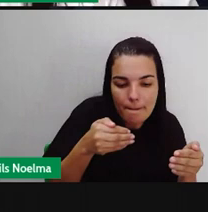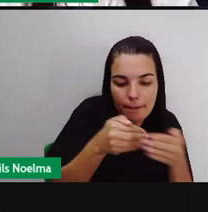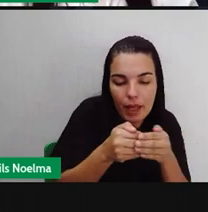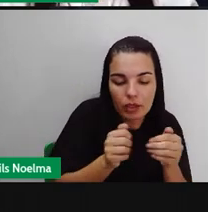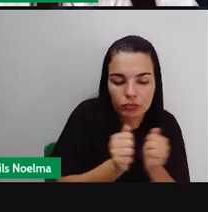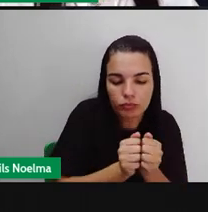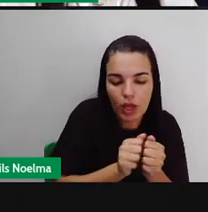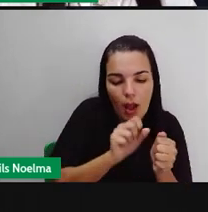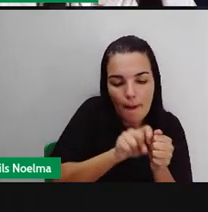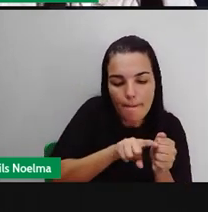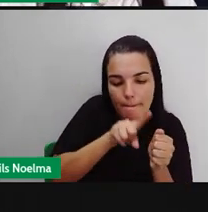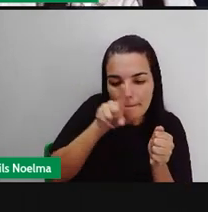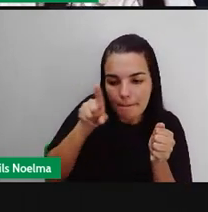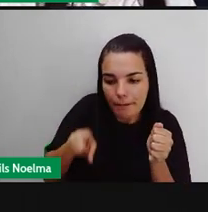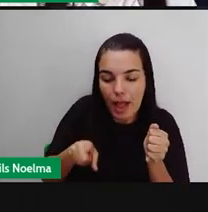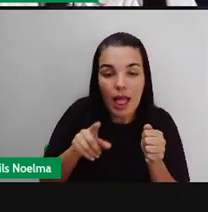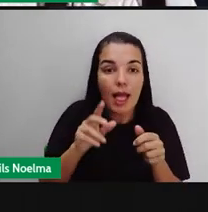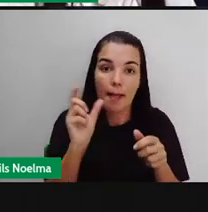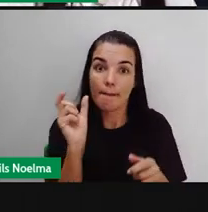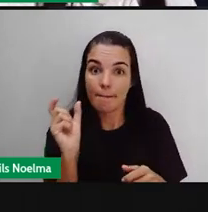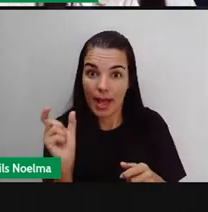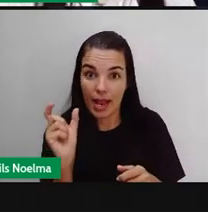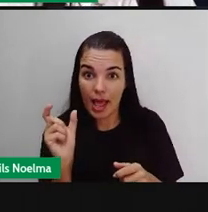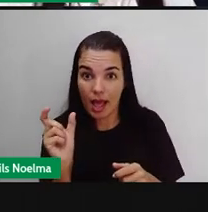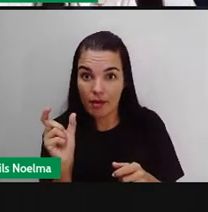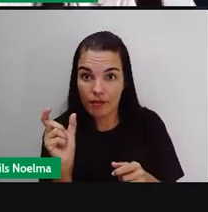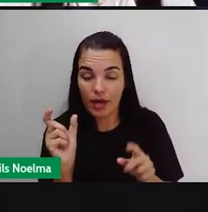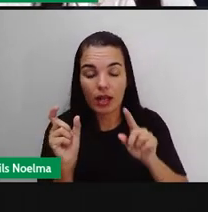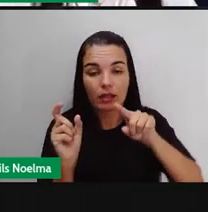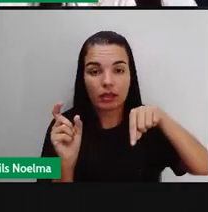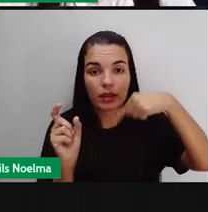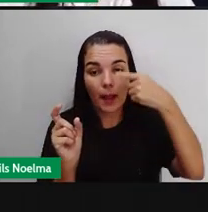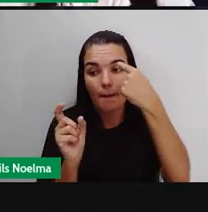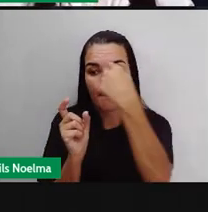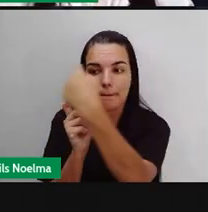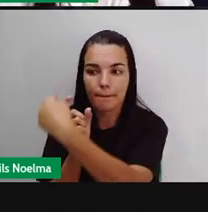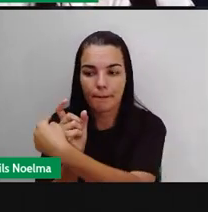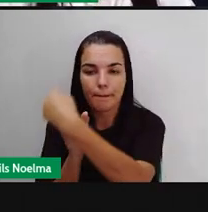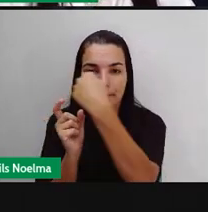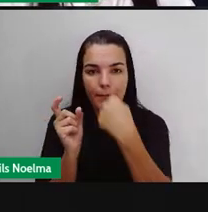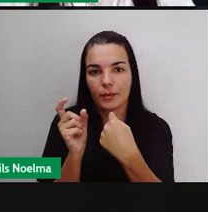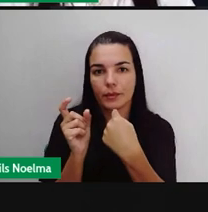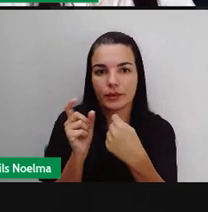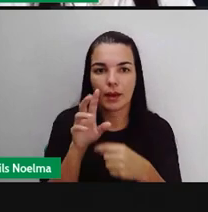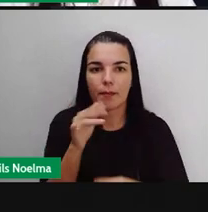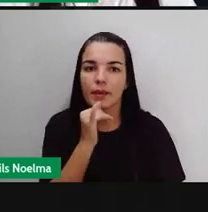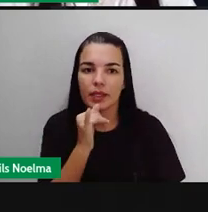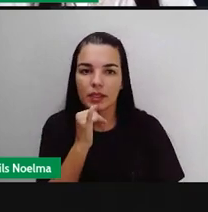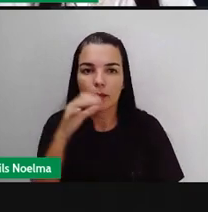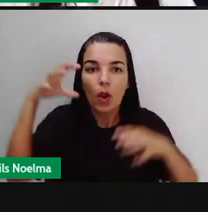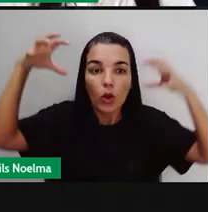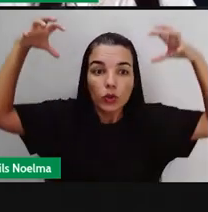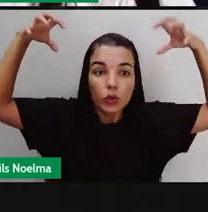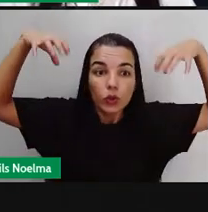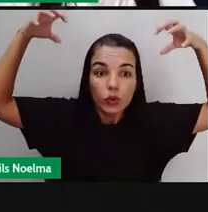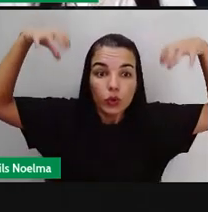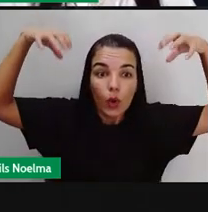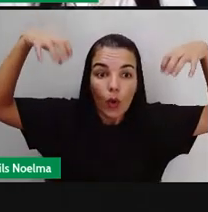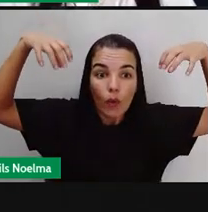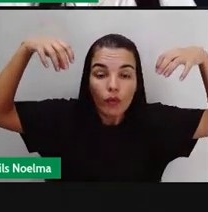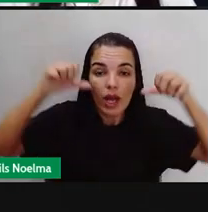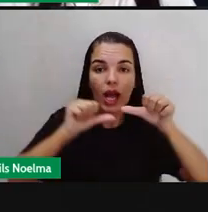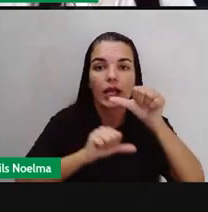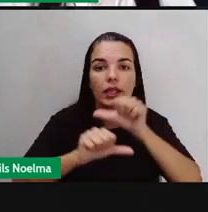pós a palavra inicial, que é o chamado de radical, certo? Então, nós temos aí chuva. Para ele se